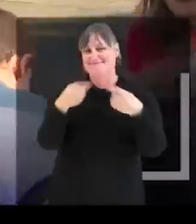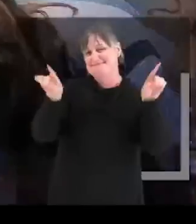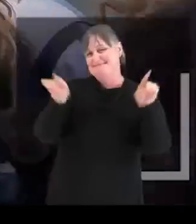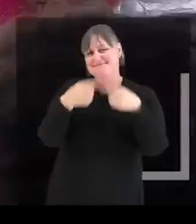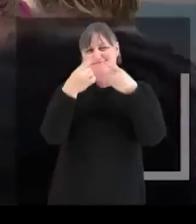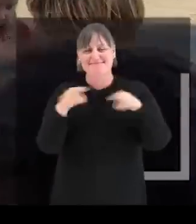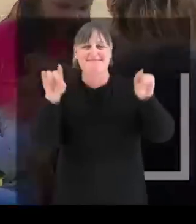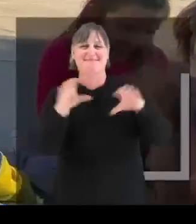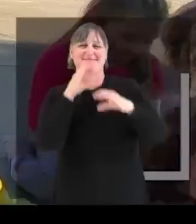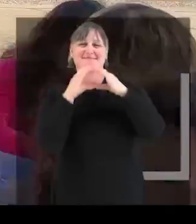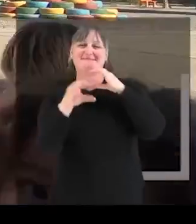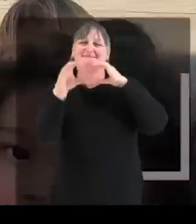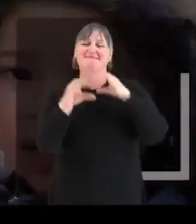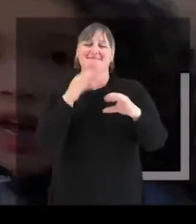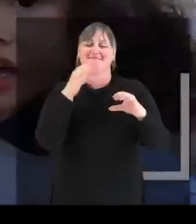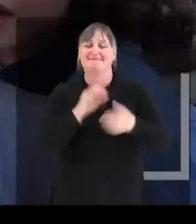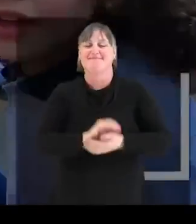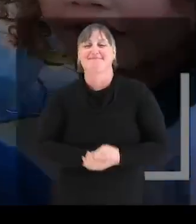A paradinha.